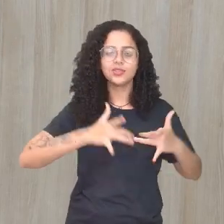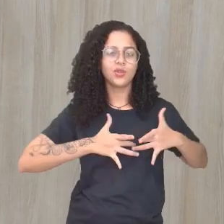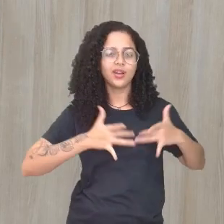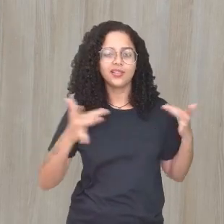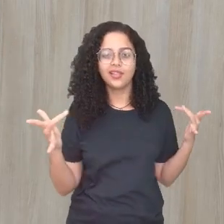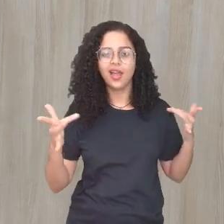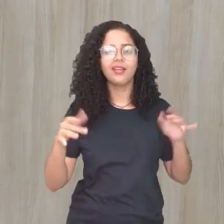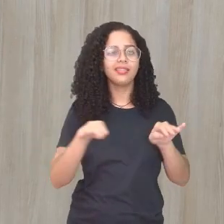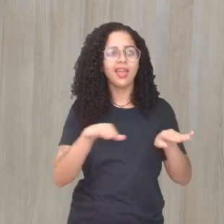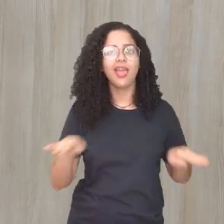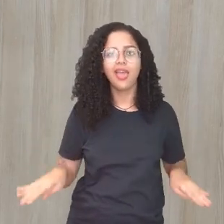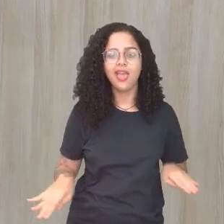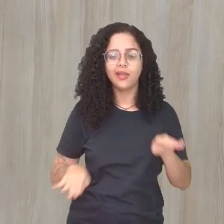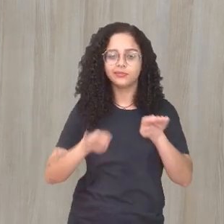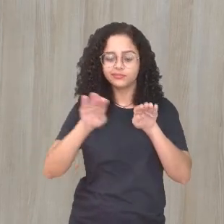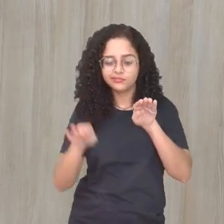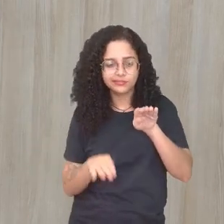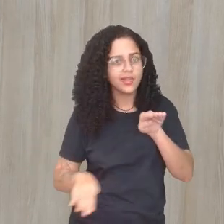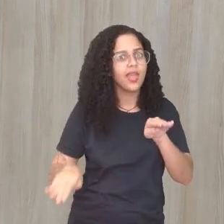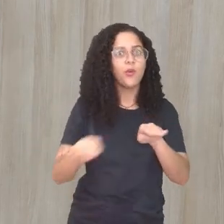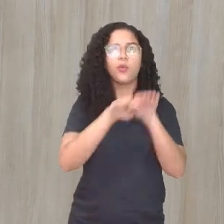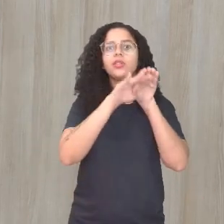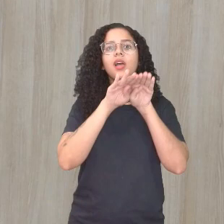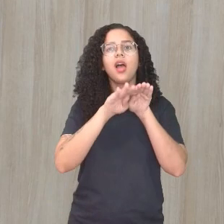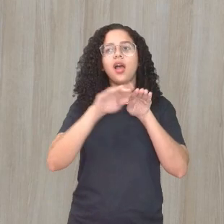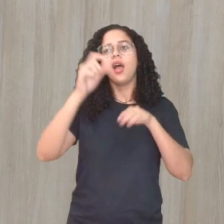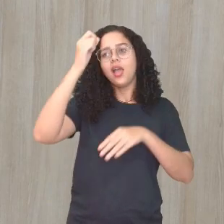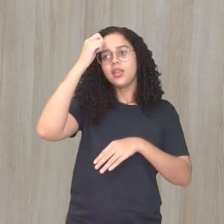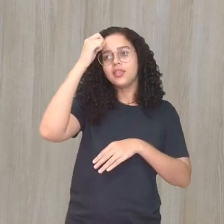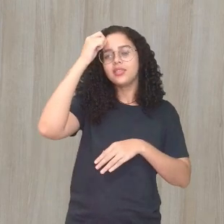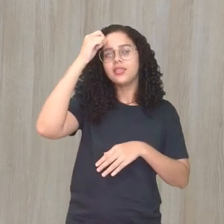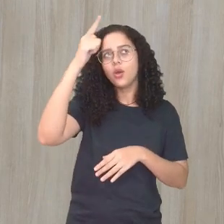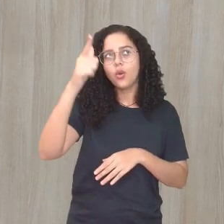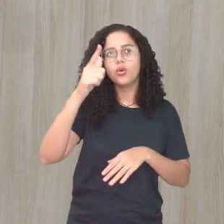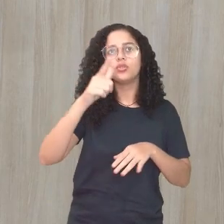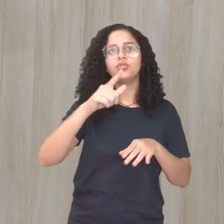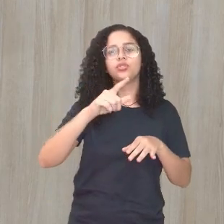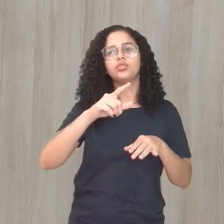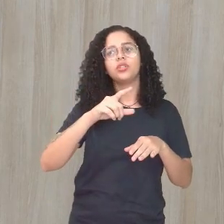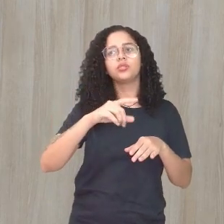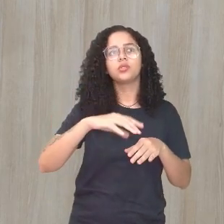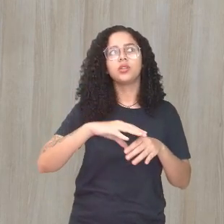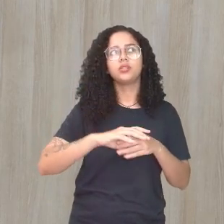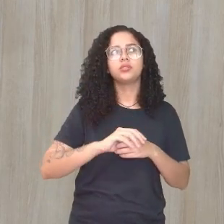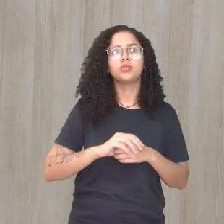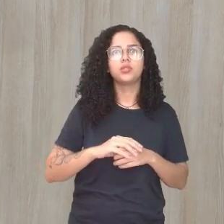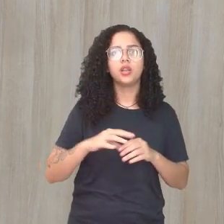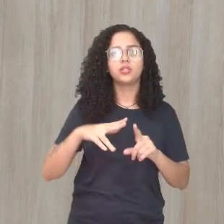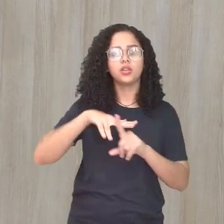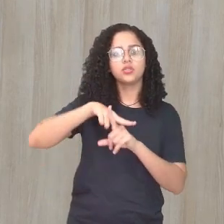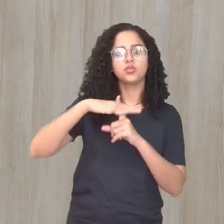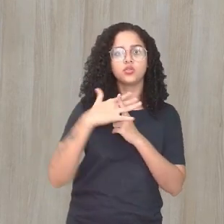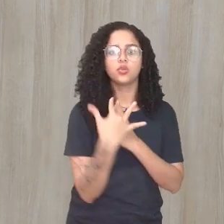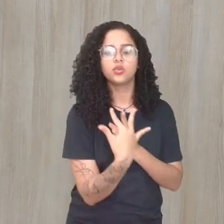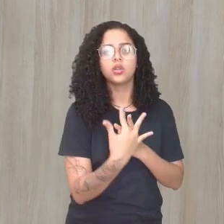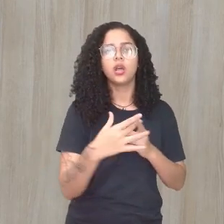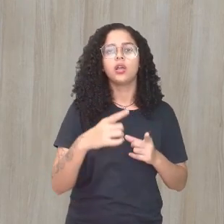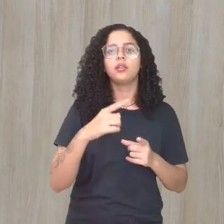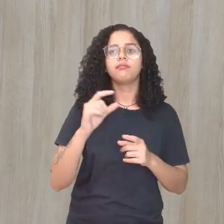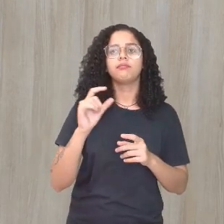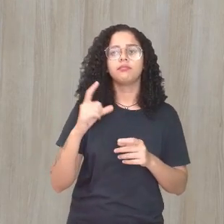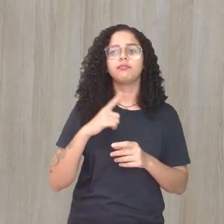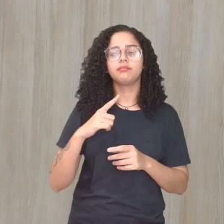de equidade, né? Que a ideologia socialista, de certa forma, ela traz aí, ó. Então,